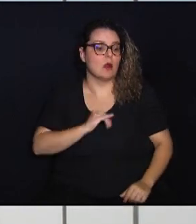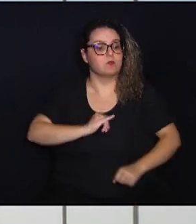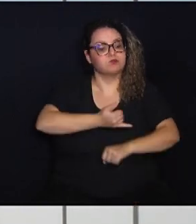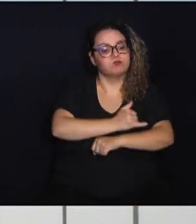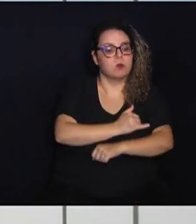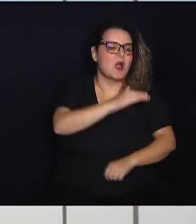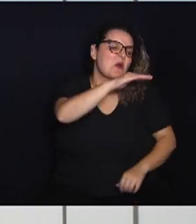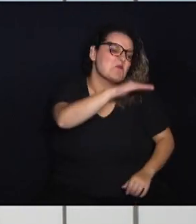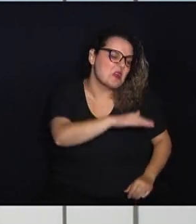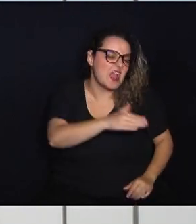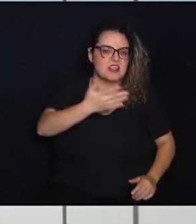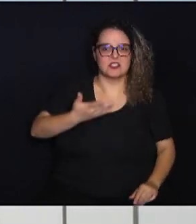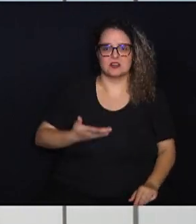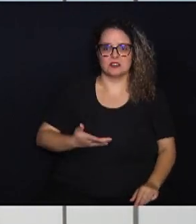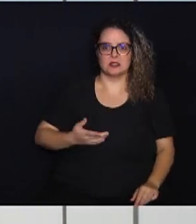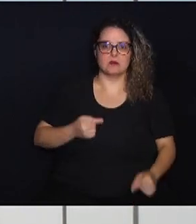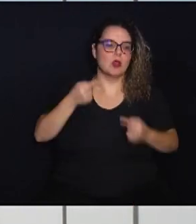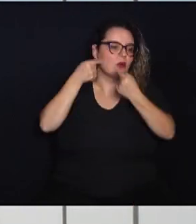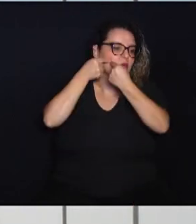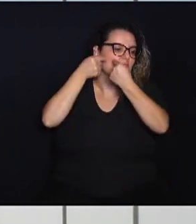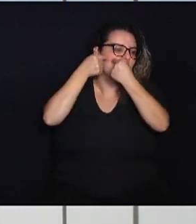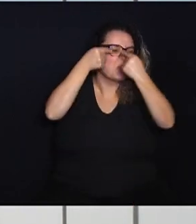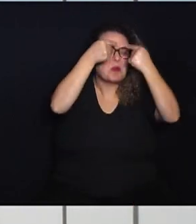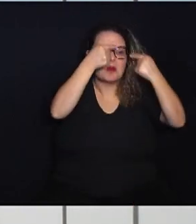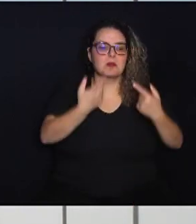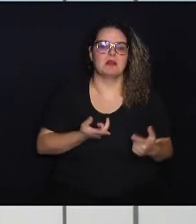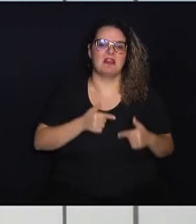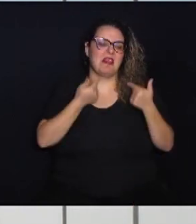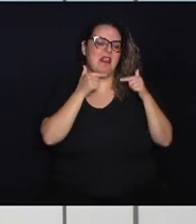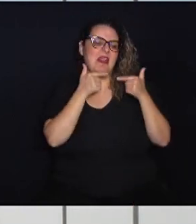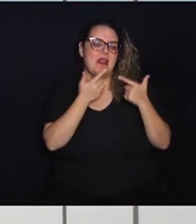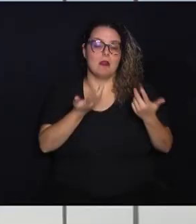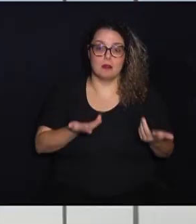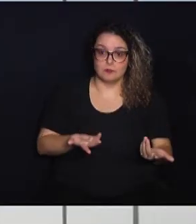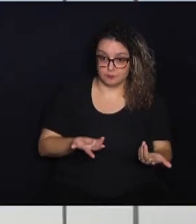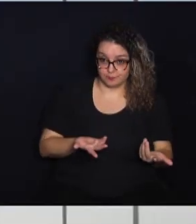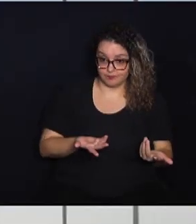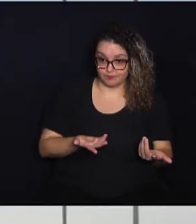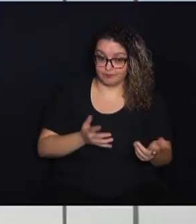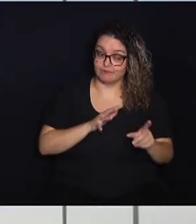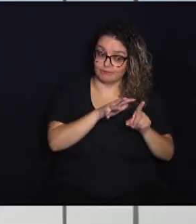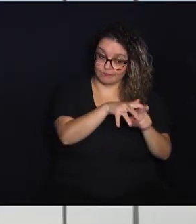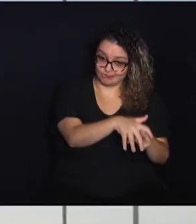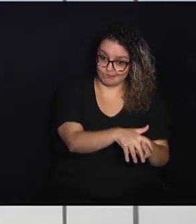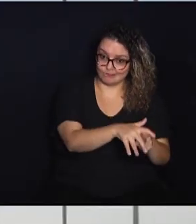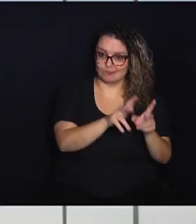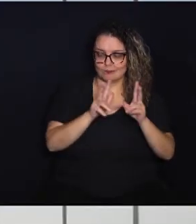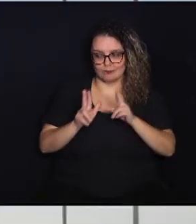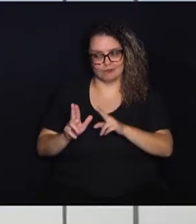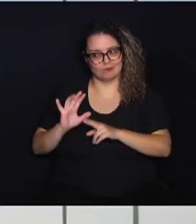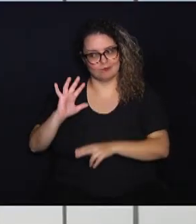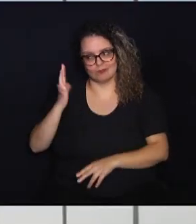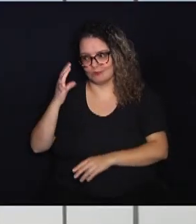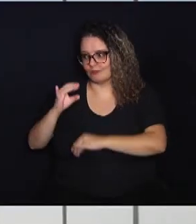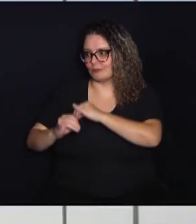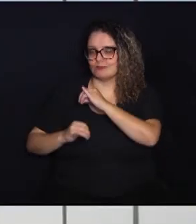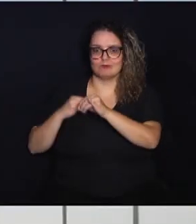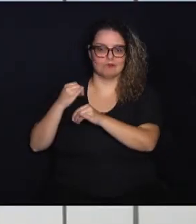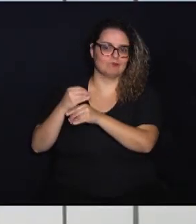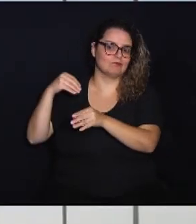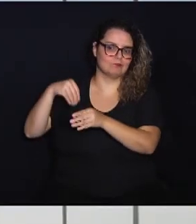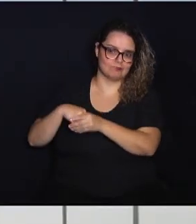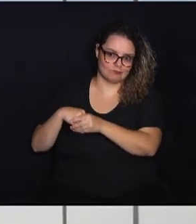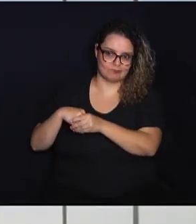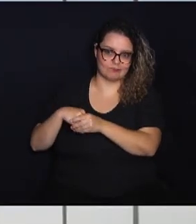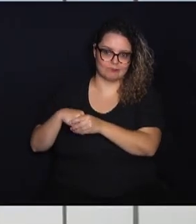baixinha, porque às vezes tem um pouco de espinha no rosto, tiram sarro dessa criança. A mesma coisa vai acontecer na internet. Isso a